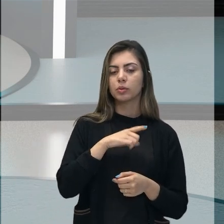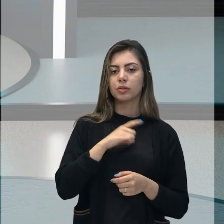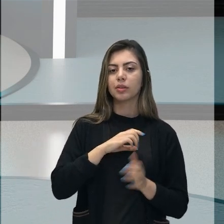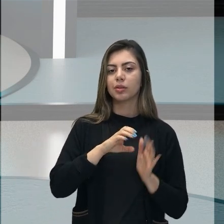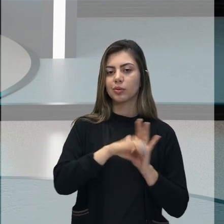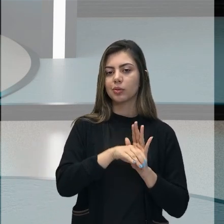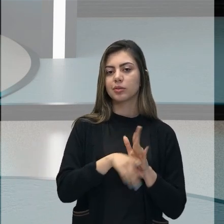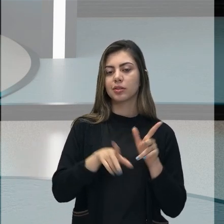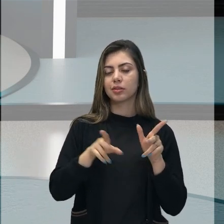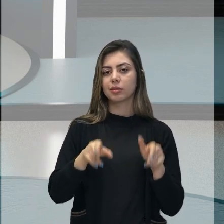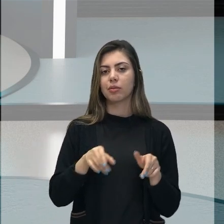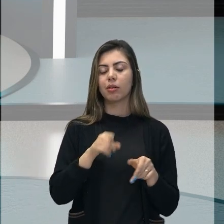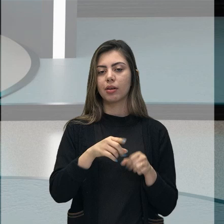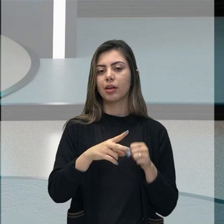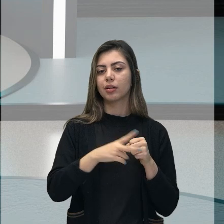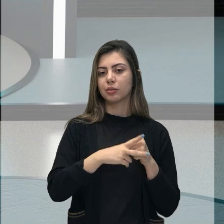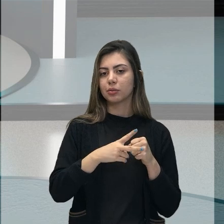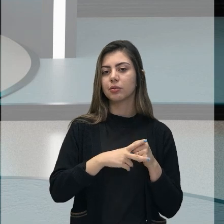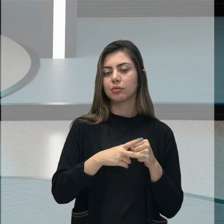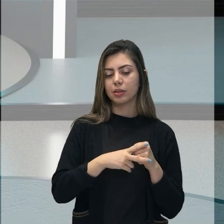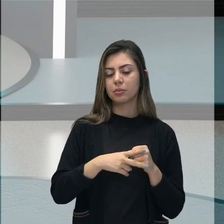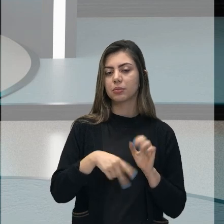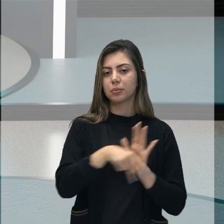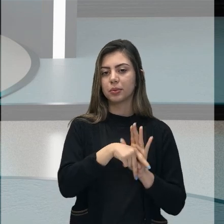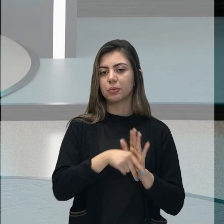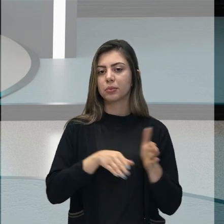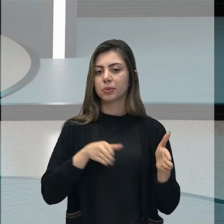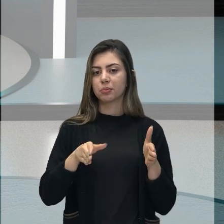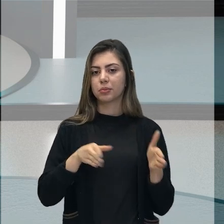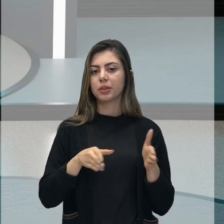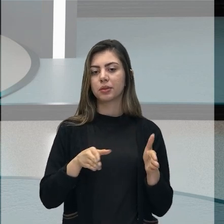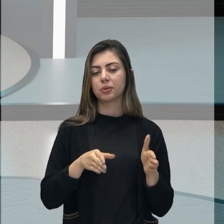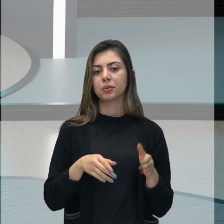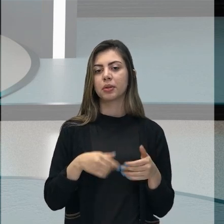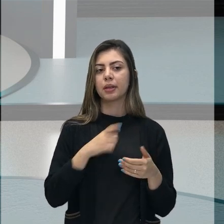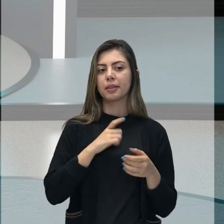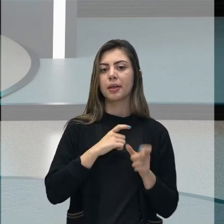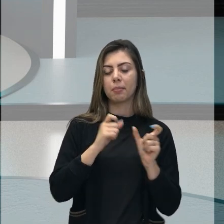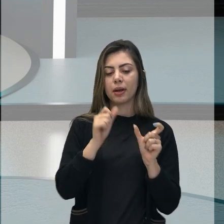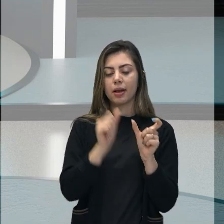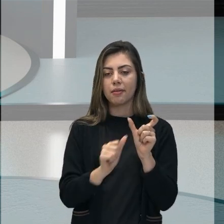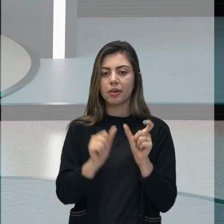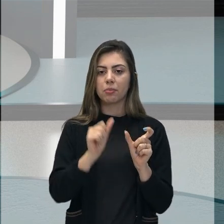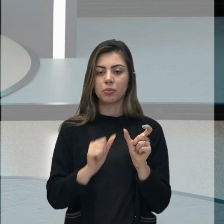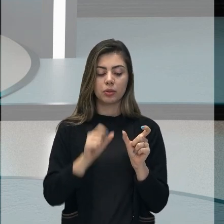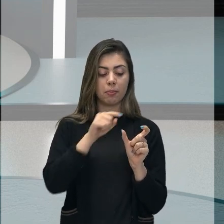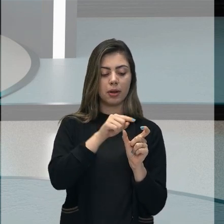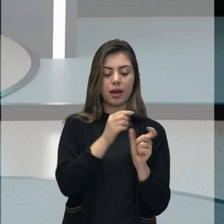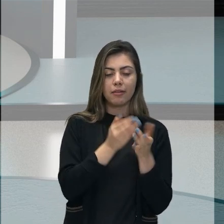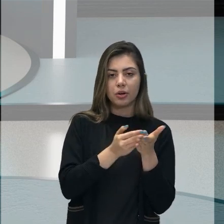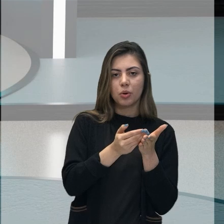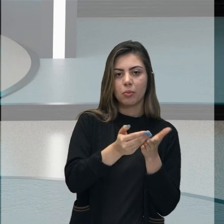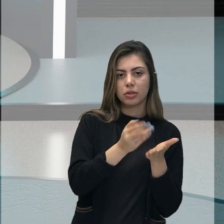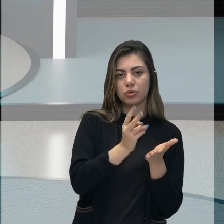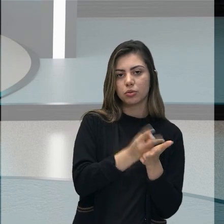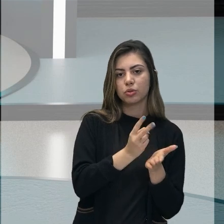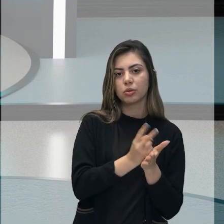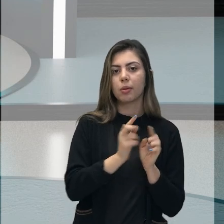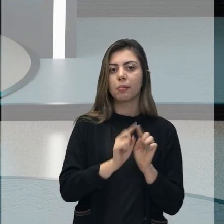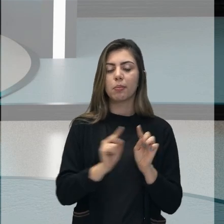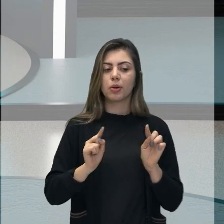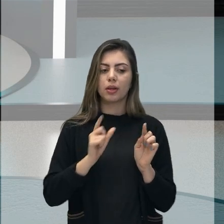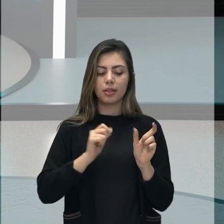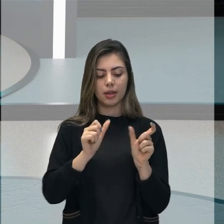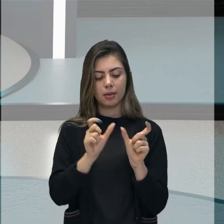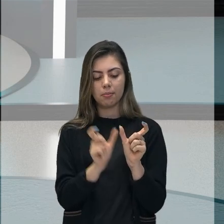desses verbos irregulares na conjugação, sem mexer com a raiz, com as mesmas desinências, sem nenhum problema.